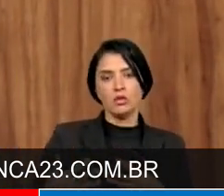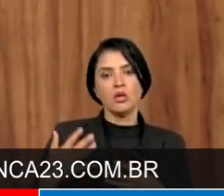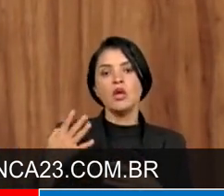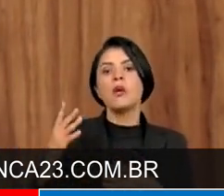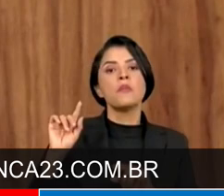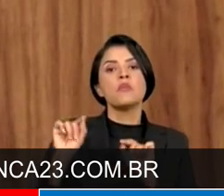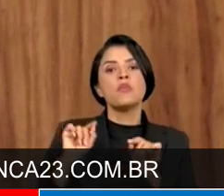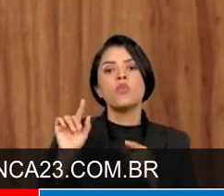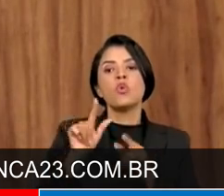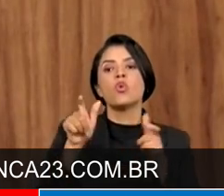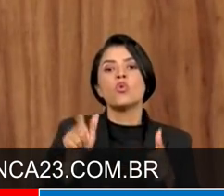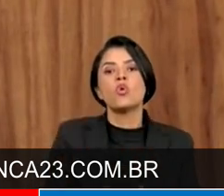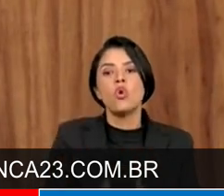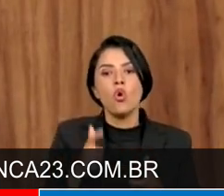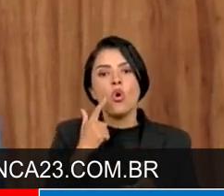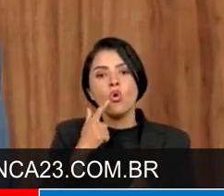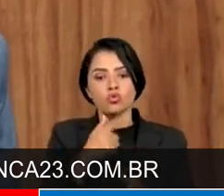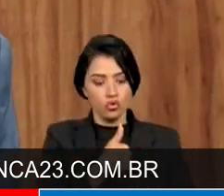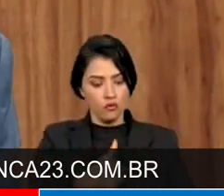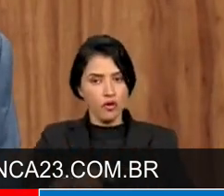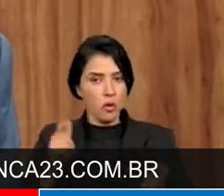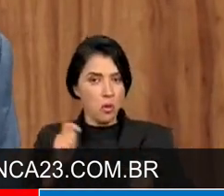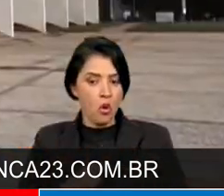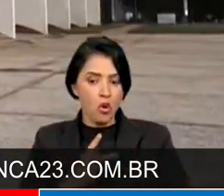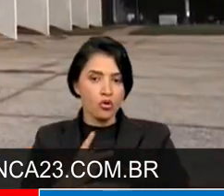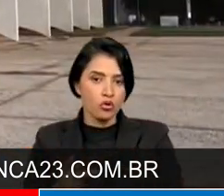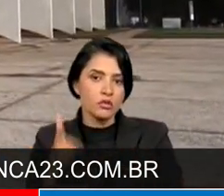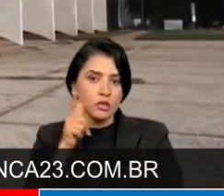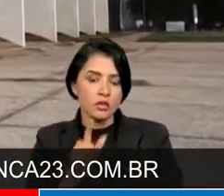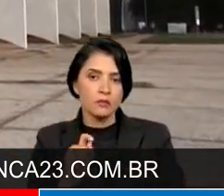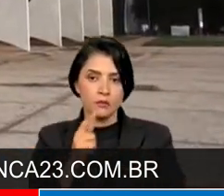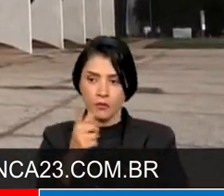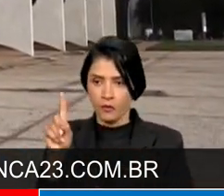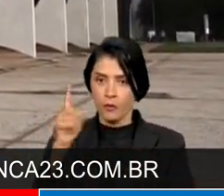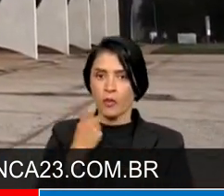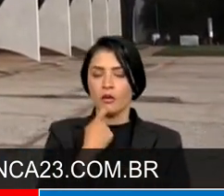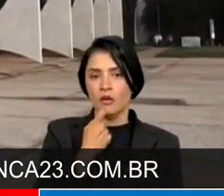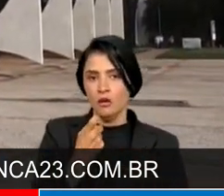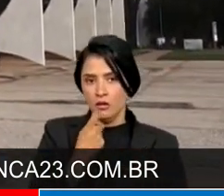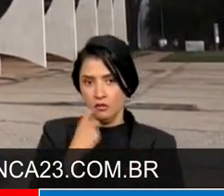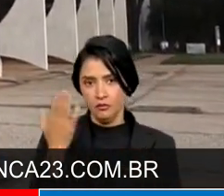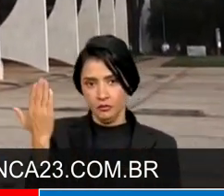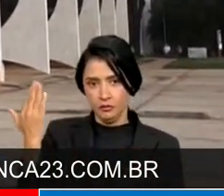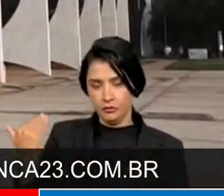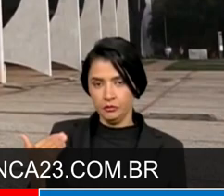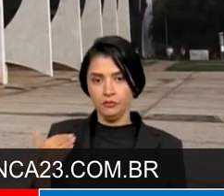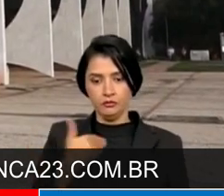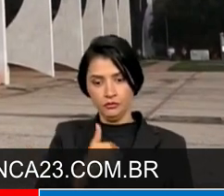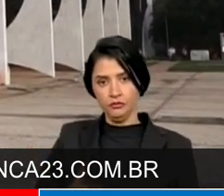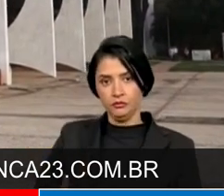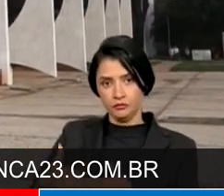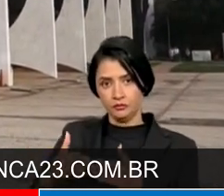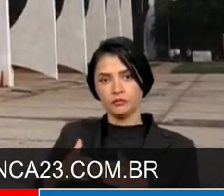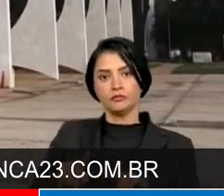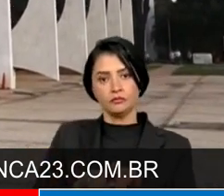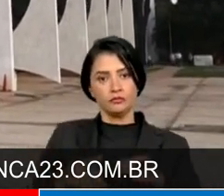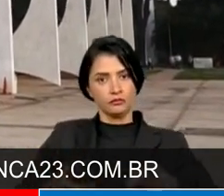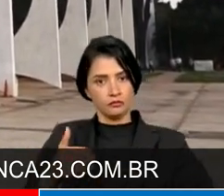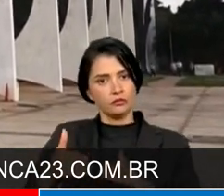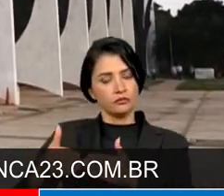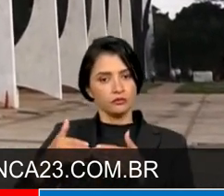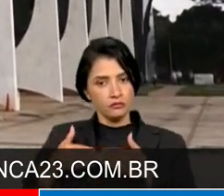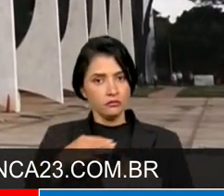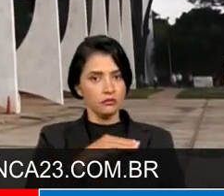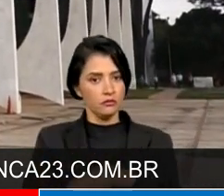indicando a fonte aonde o governo pode buscar na última sexta-feira a pedido do governo e do congresso o ministro